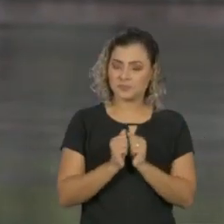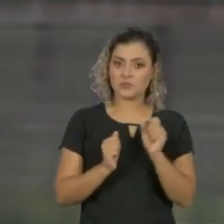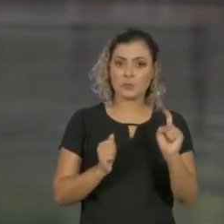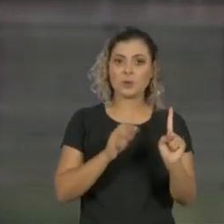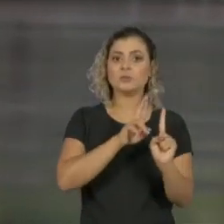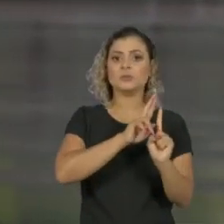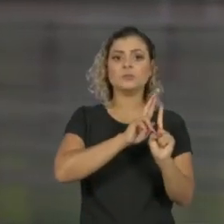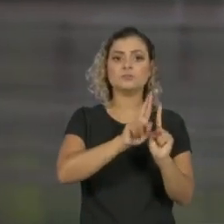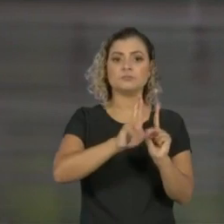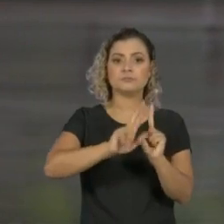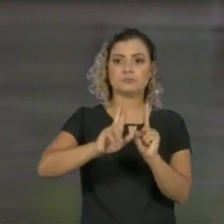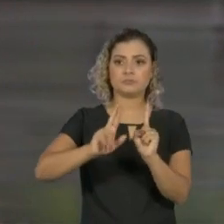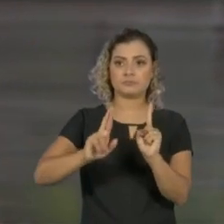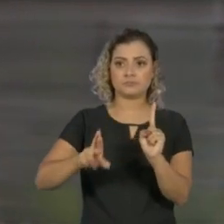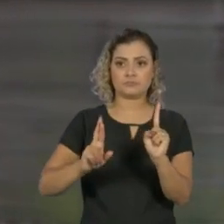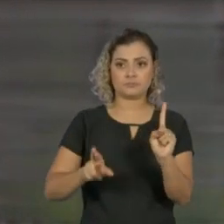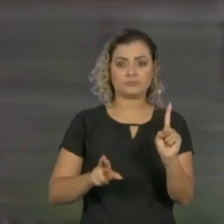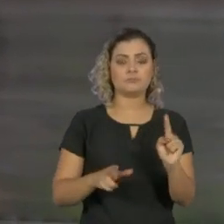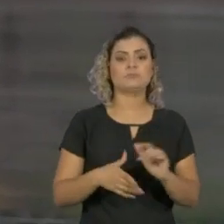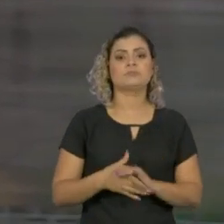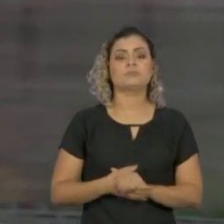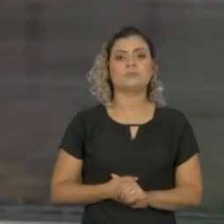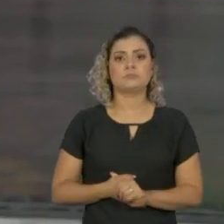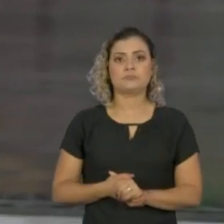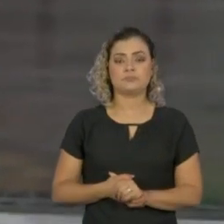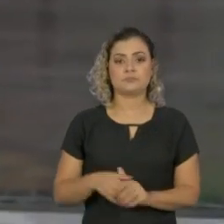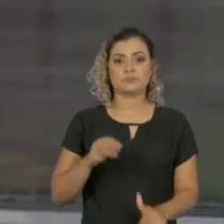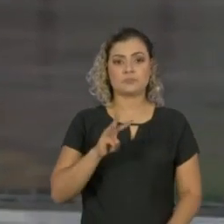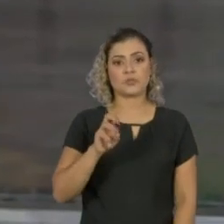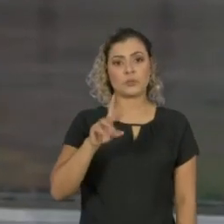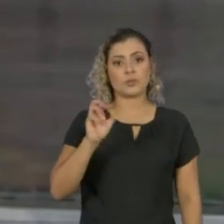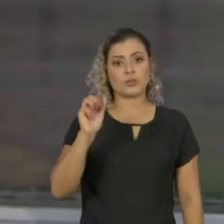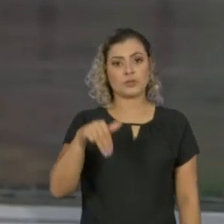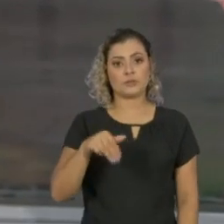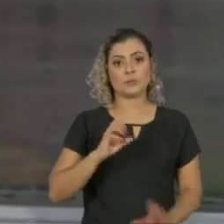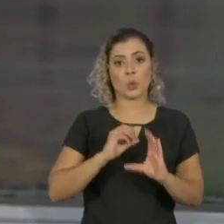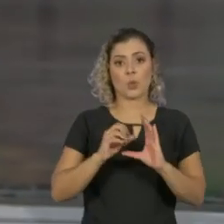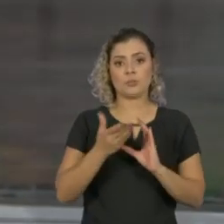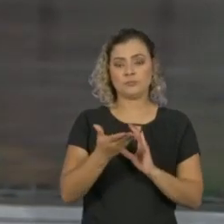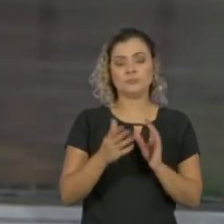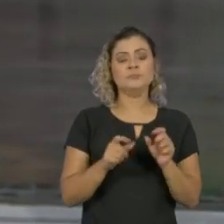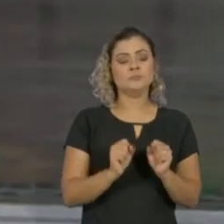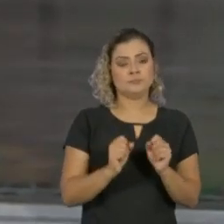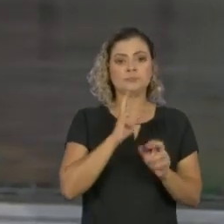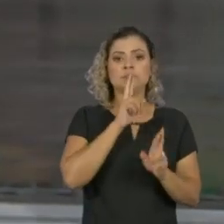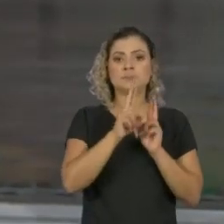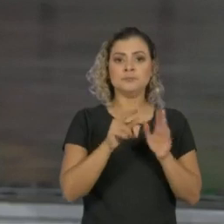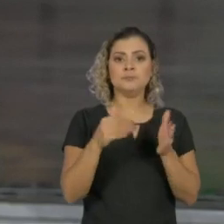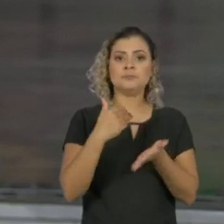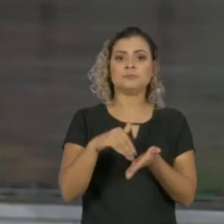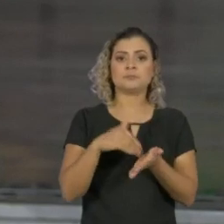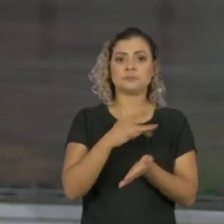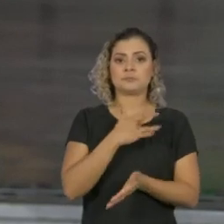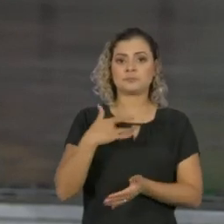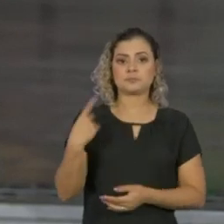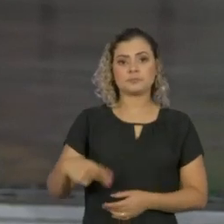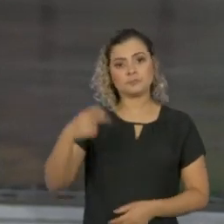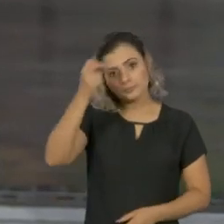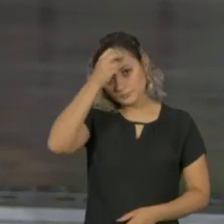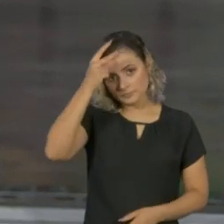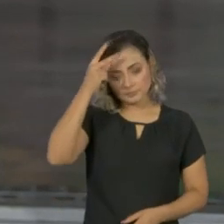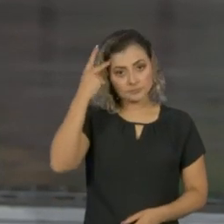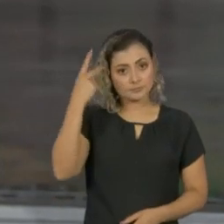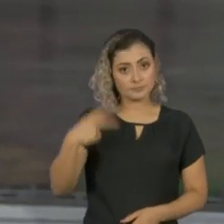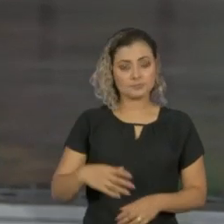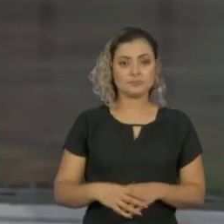proceder à resposta ao jornalista William Cury, da Globo News. Secretário Edson Aparecido, secretário de Saúde do município de São Paulo. Nós estamos